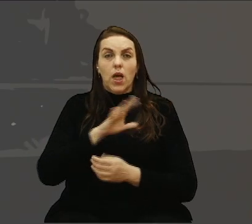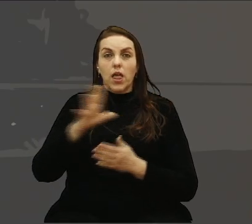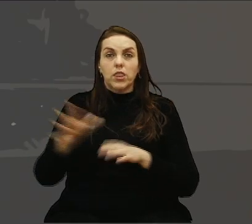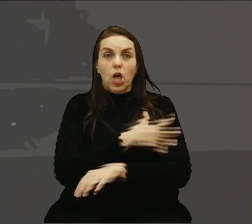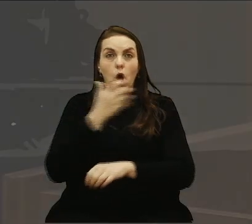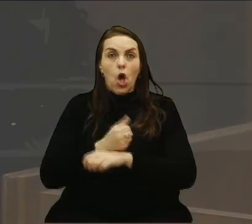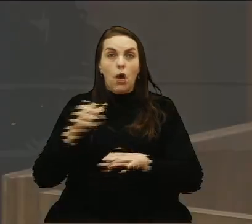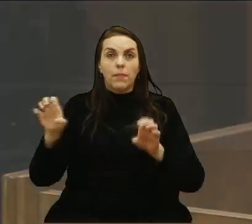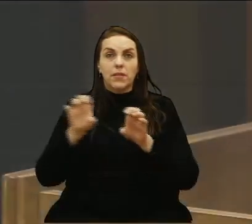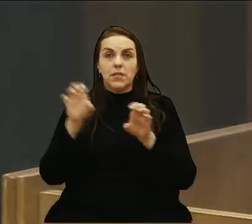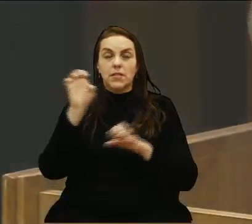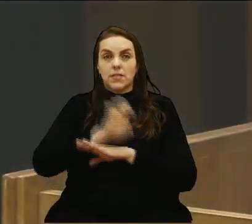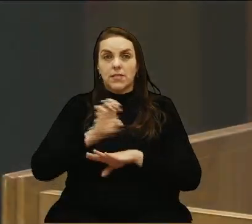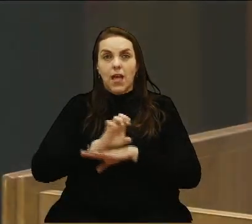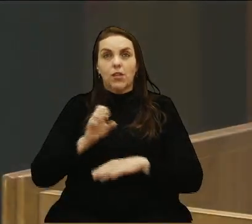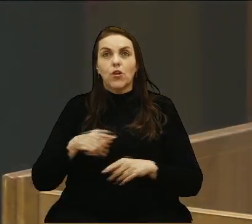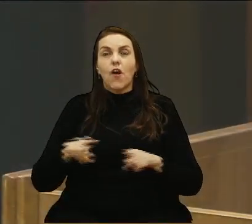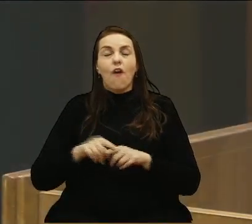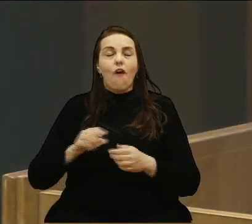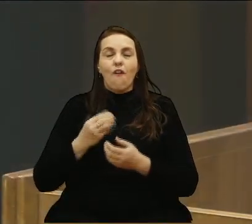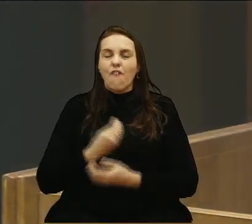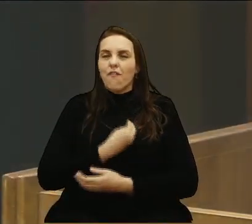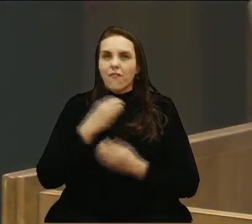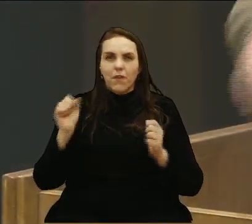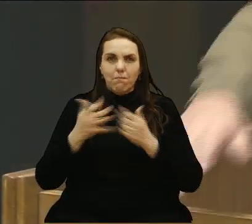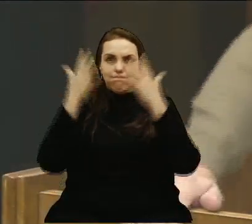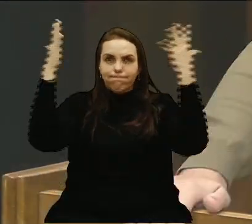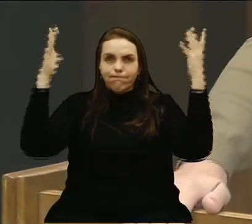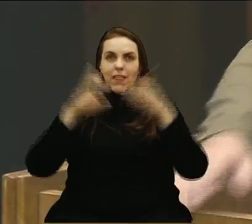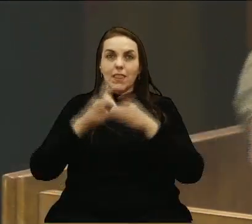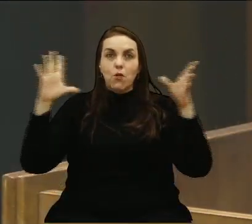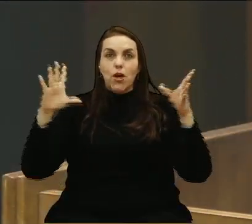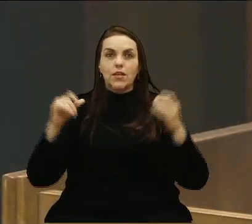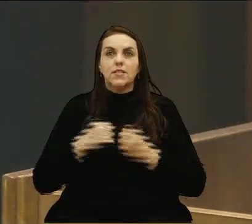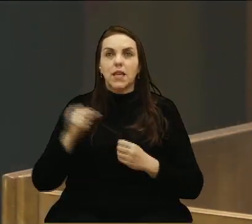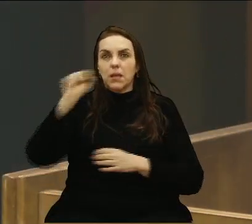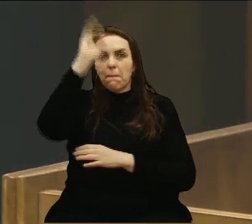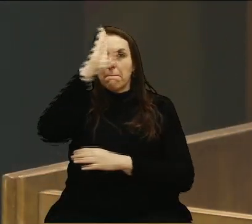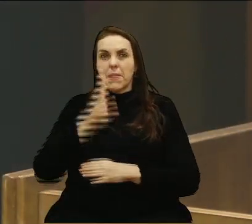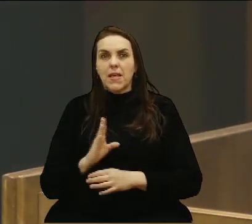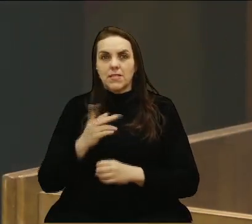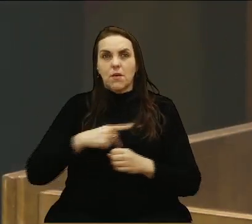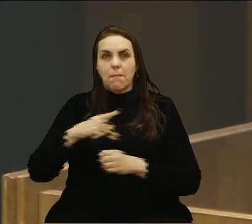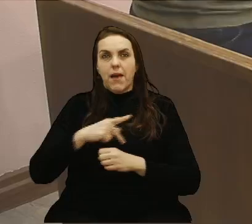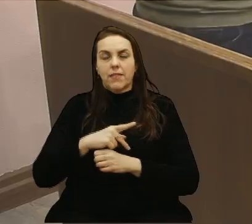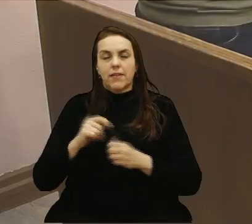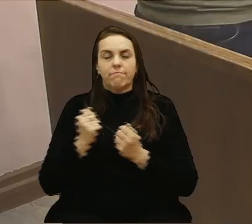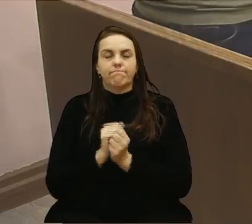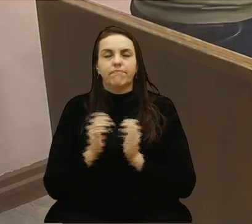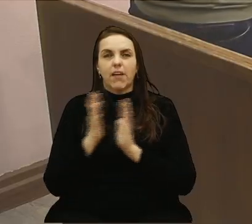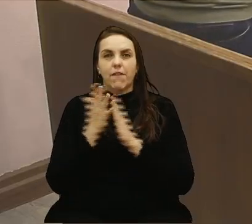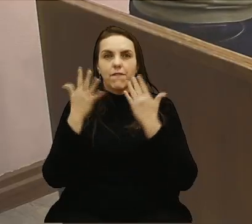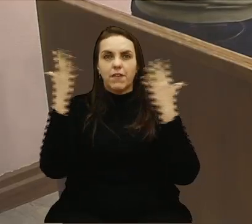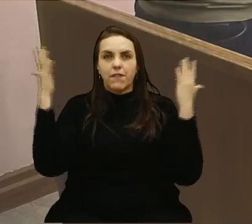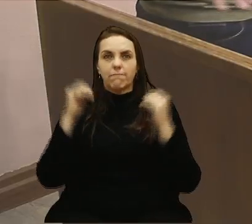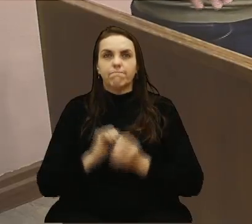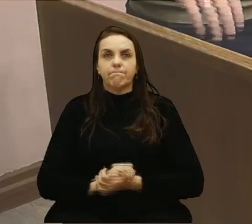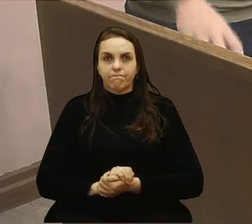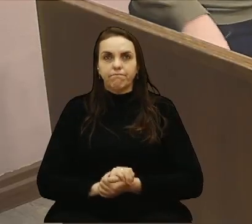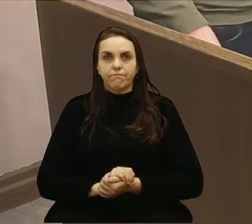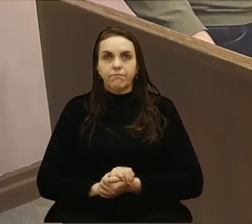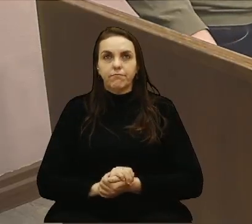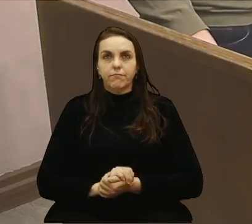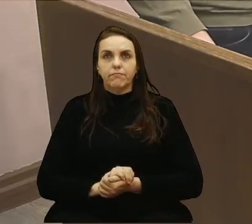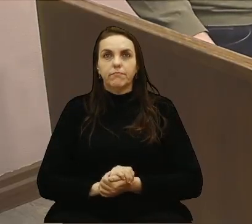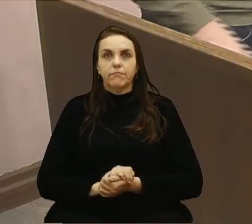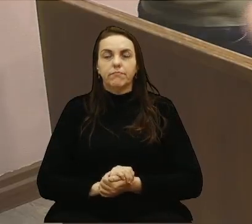Viva a democracia e viva a nossa pátria, o Brasil. De imediato. Vereador, só para dizer que simbolicamente a